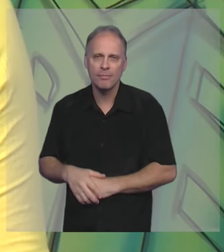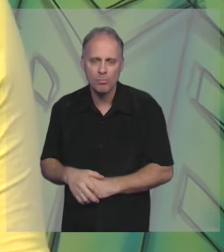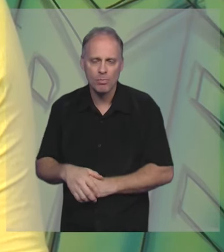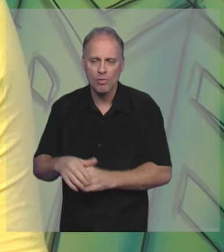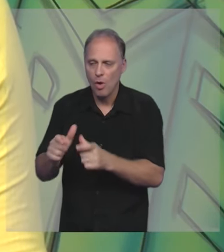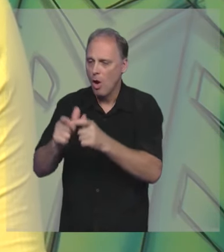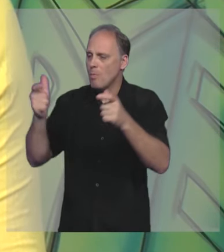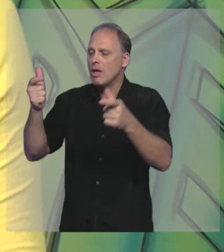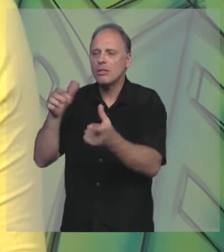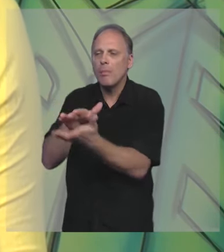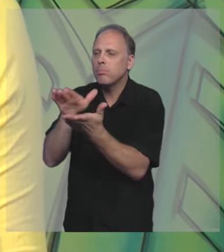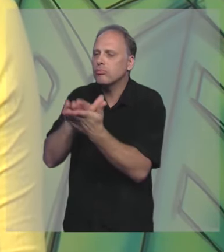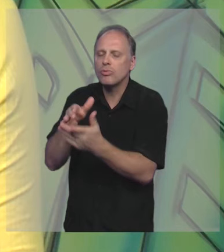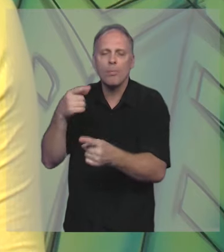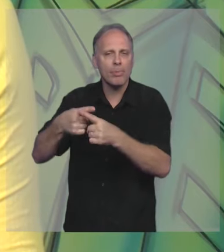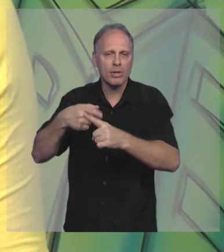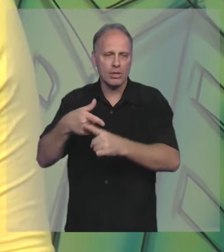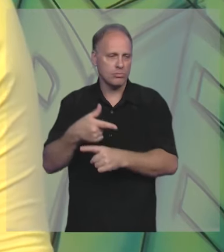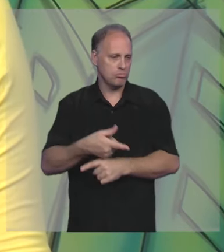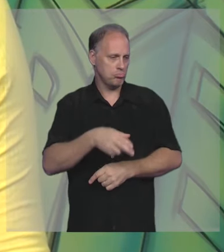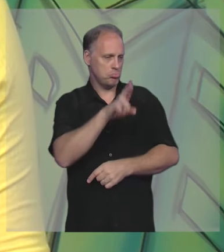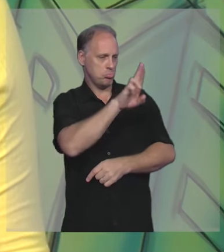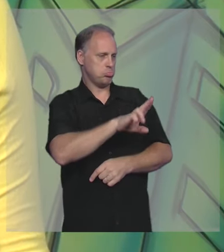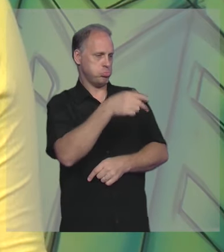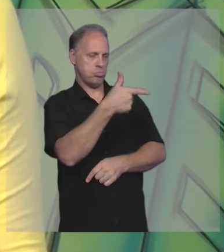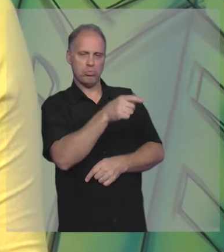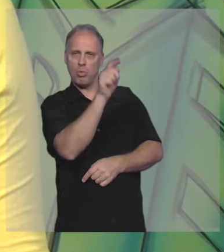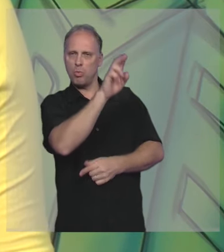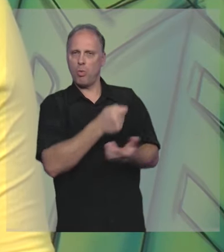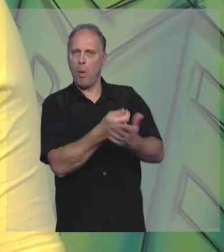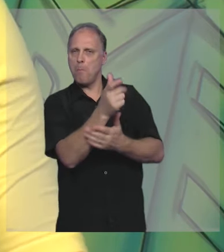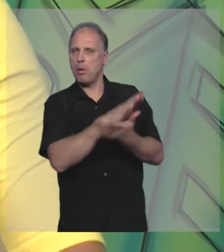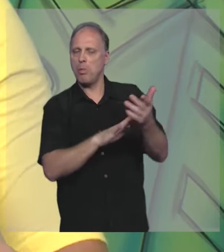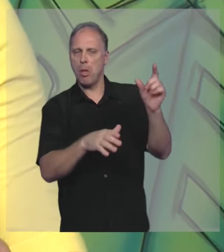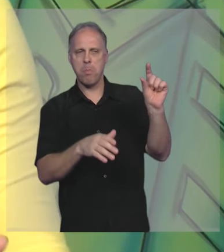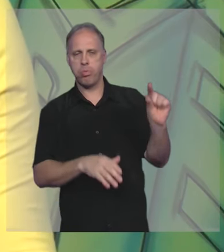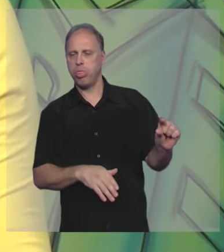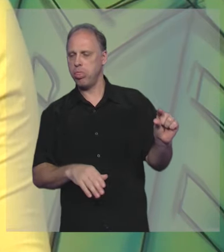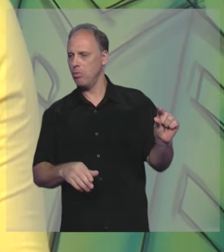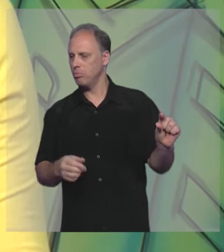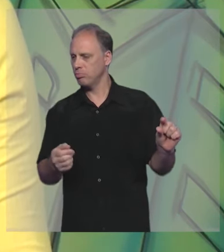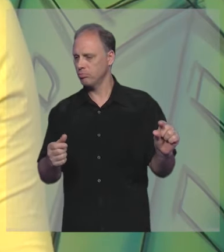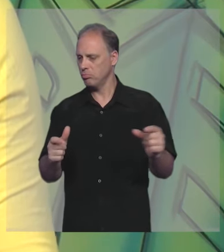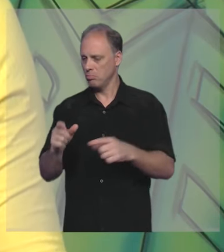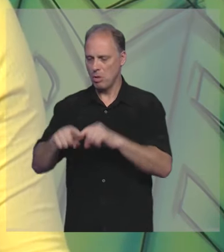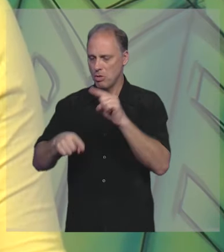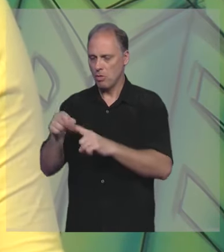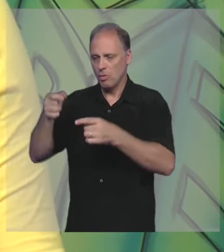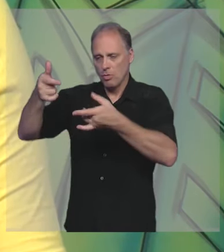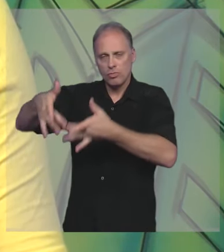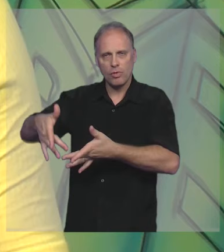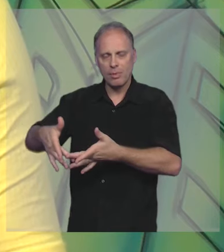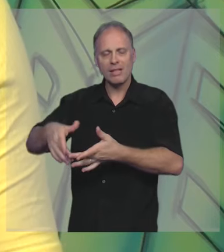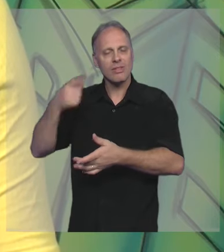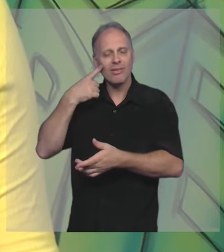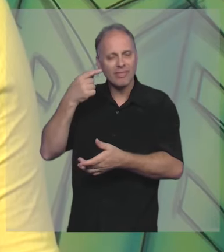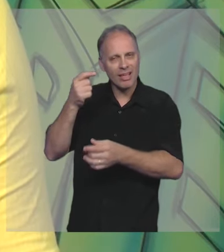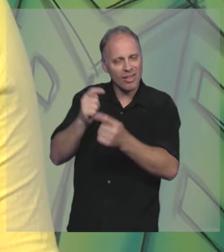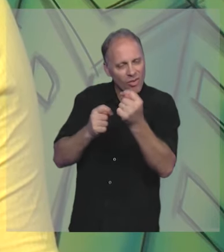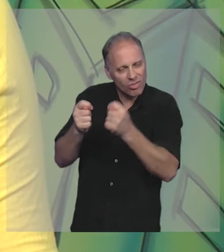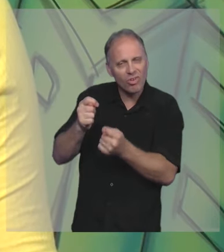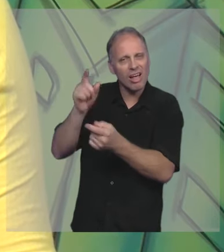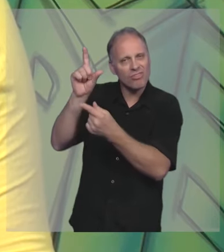produção para quê se não está tendo consumo? Então, como agora tu está tendo políticas para reduzir taxas de juros,